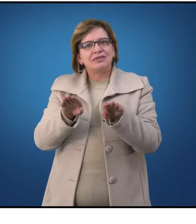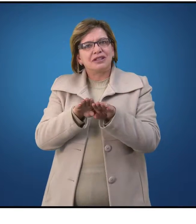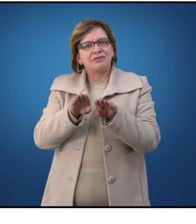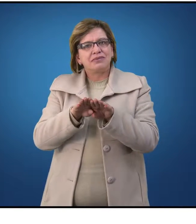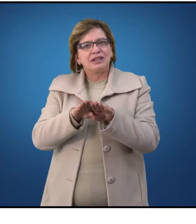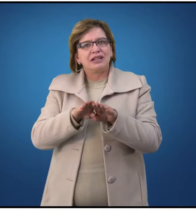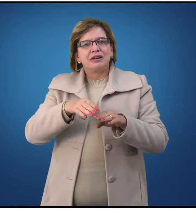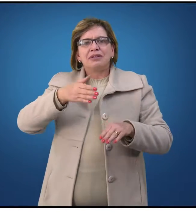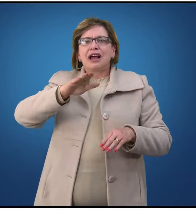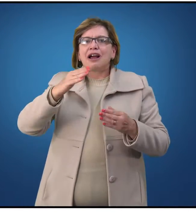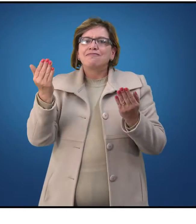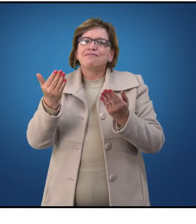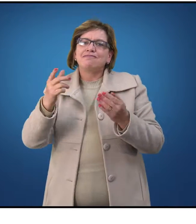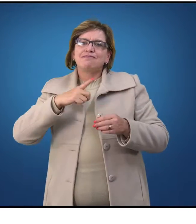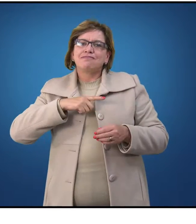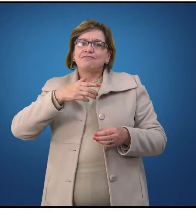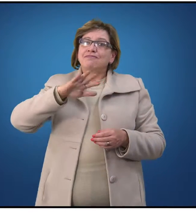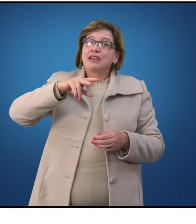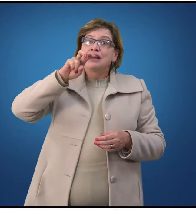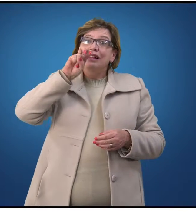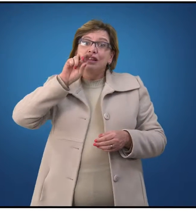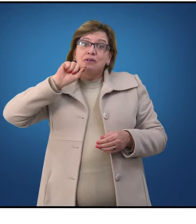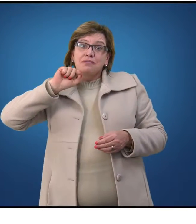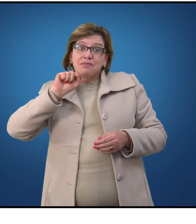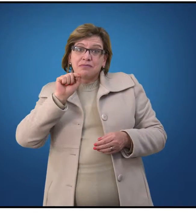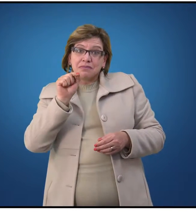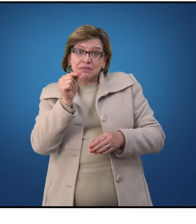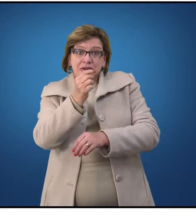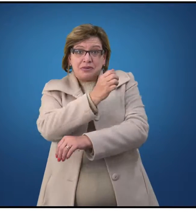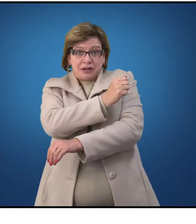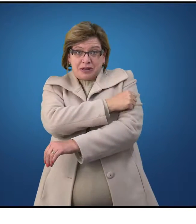aproximadamente 5.000 alunos, nós começamos com